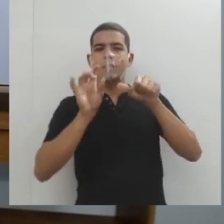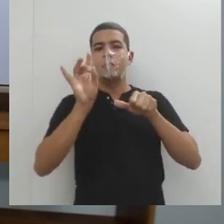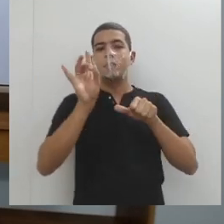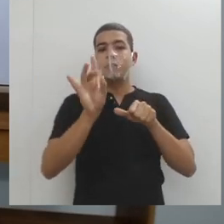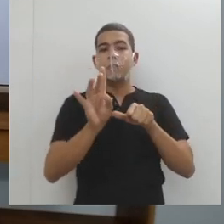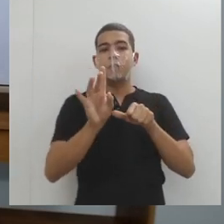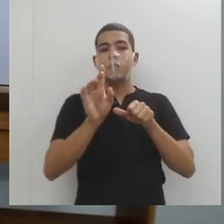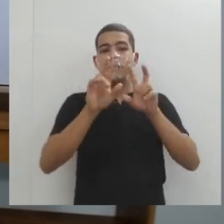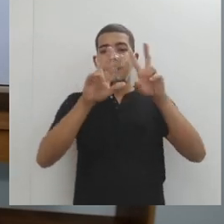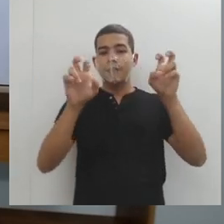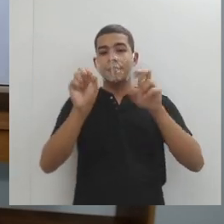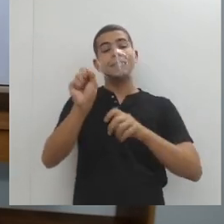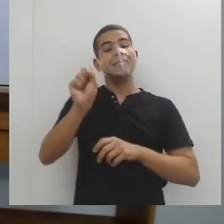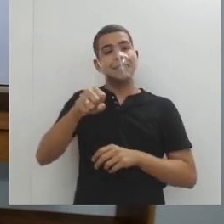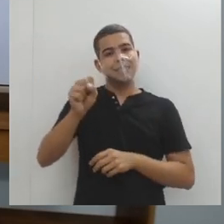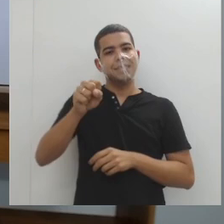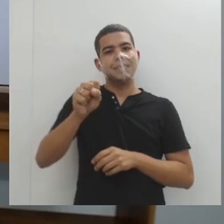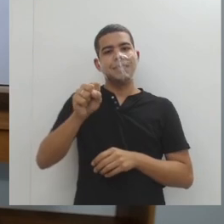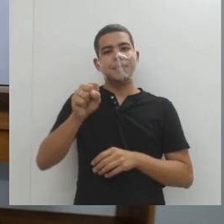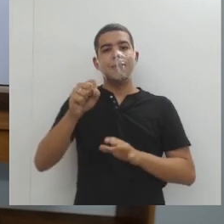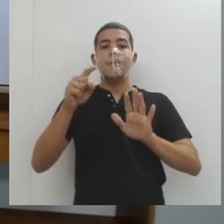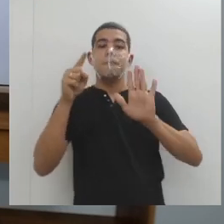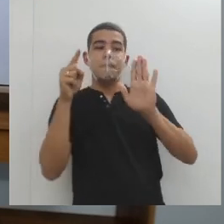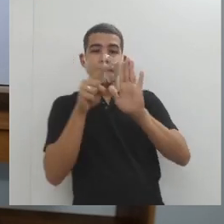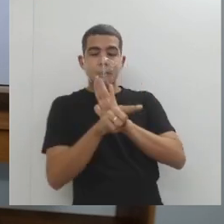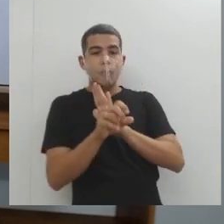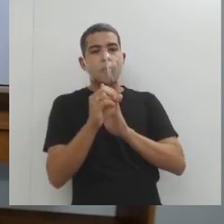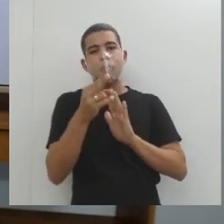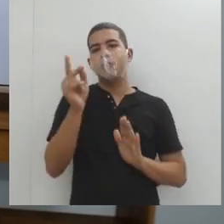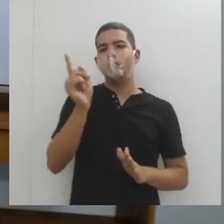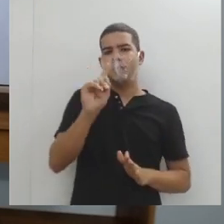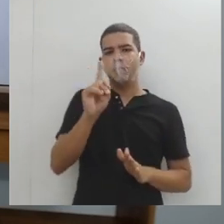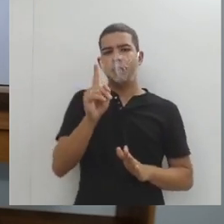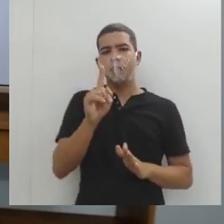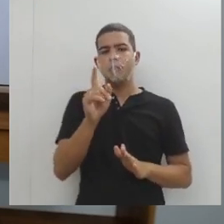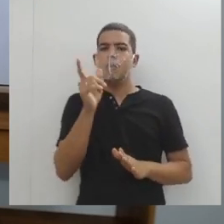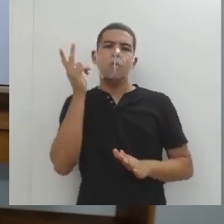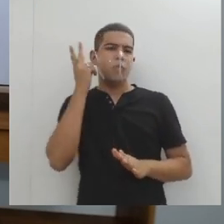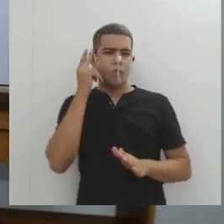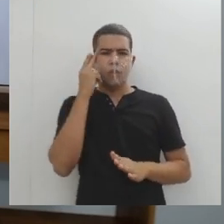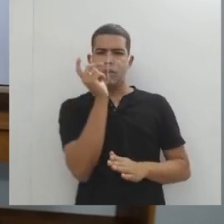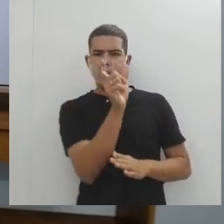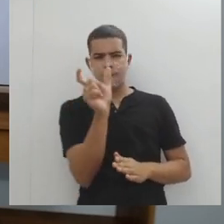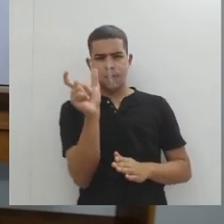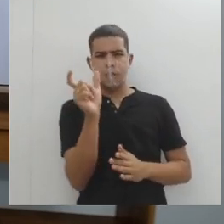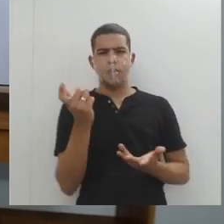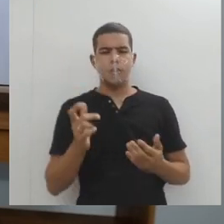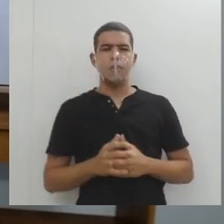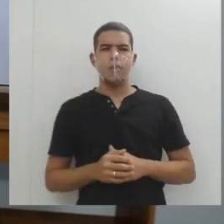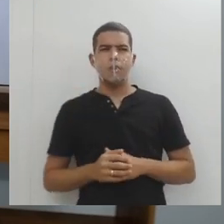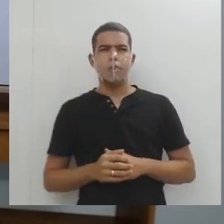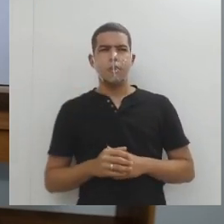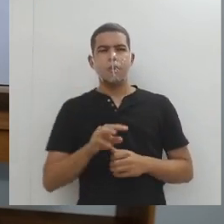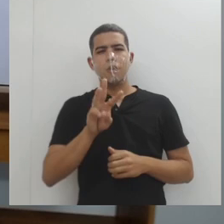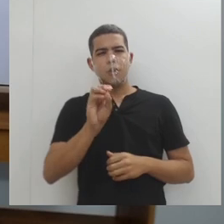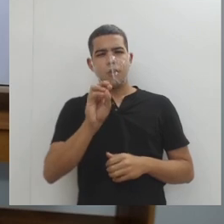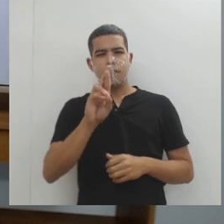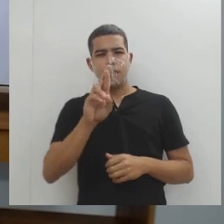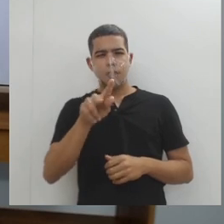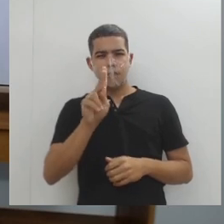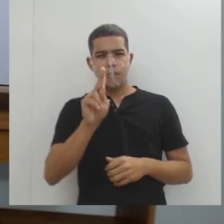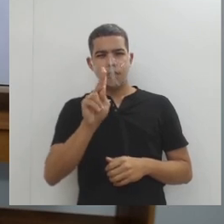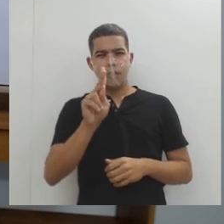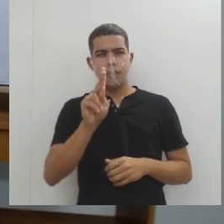for na negativa e na pergunta, ele volta à sua origem. Tá? Então, did she work? Coloco um advérbio de tempo e depois